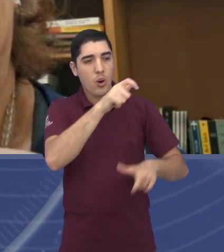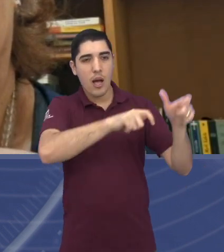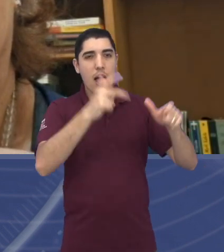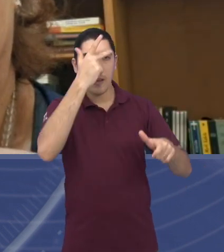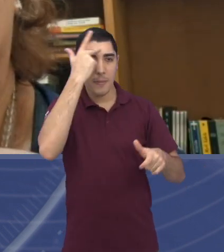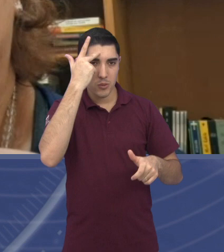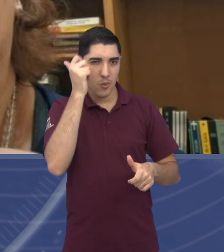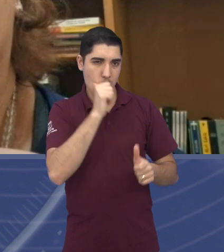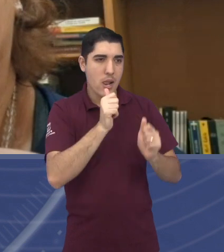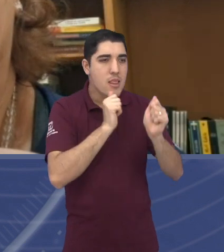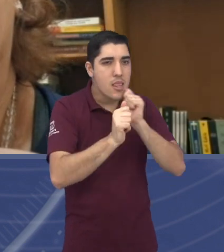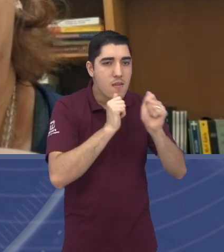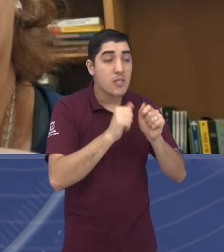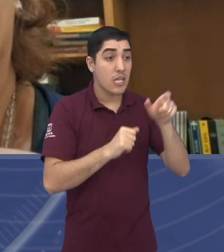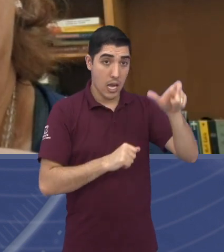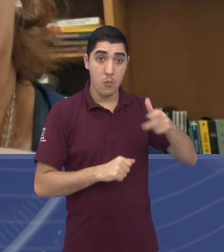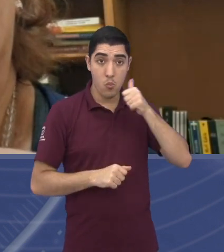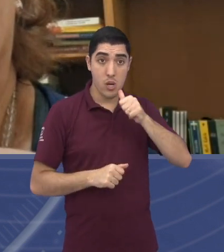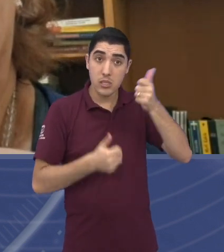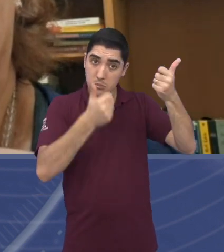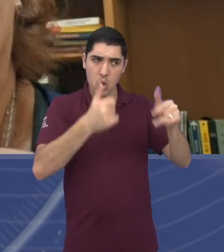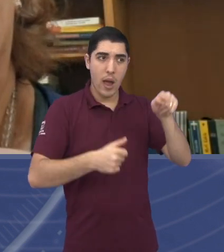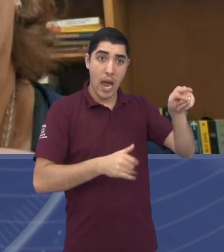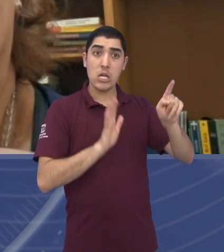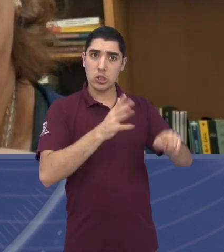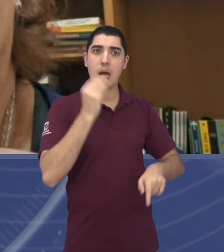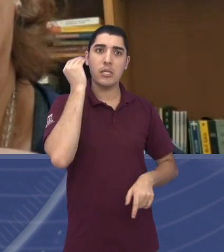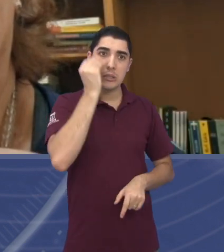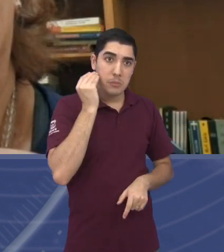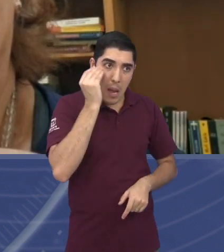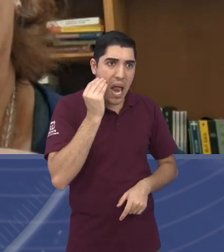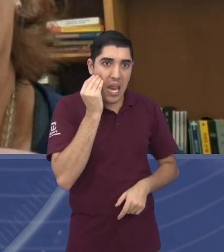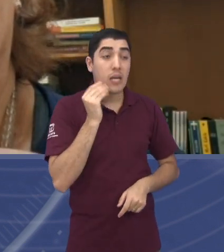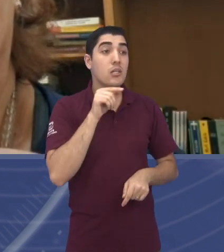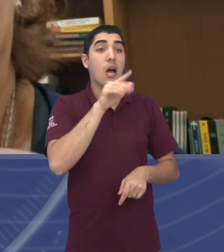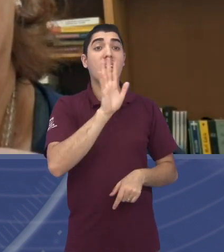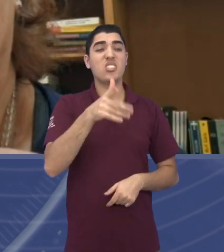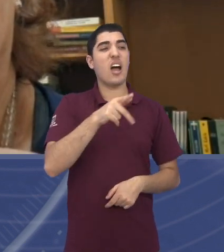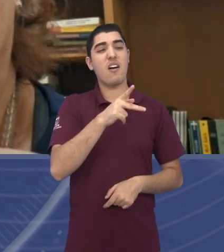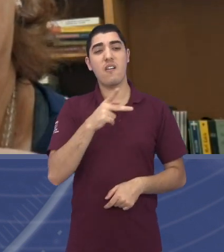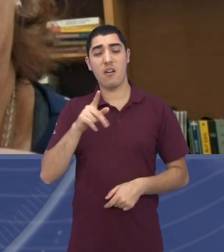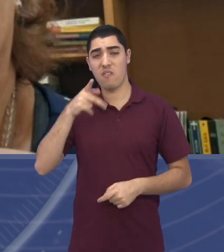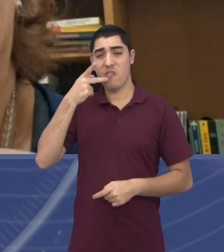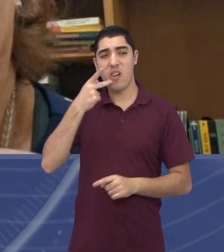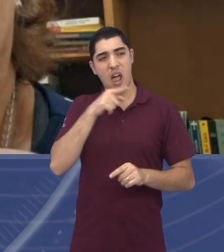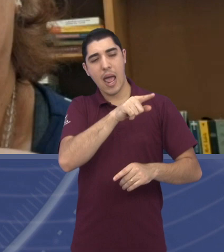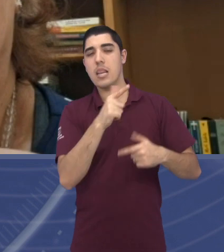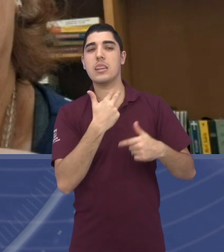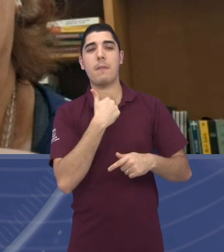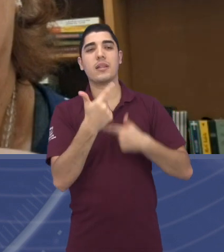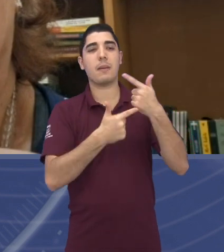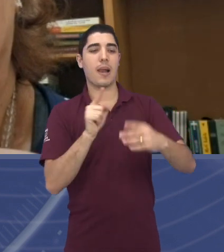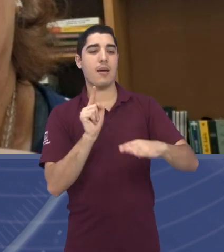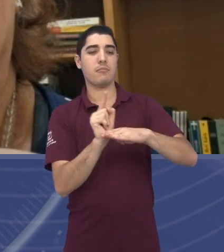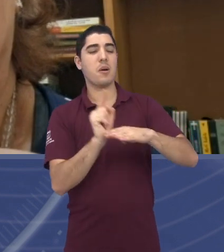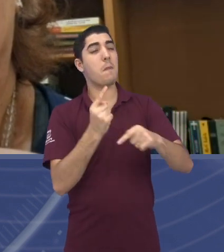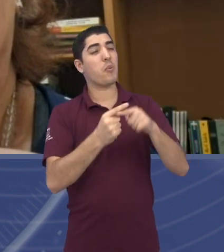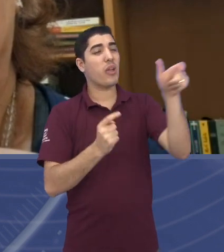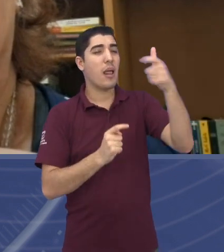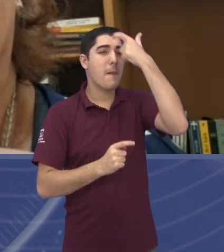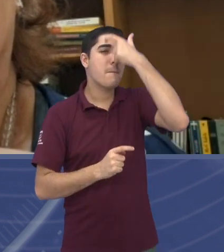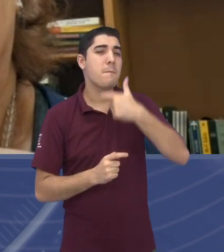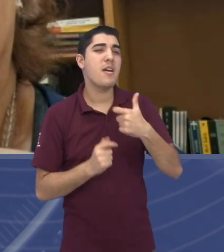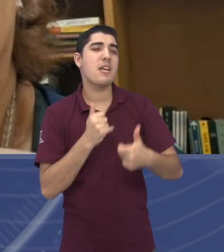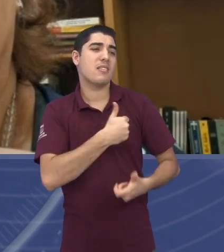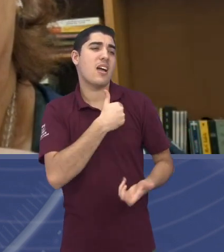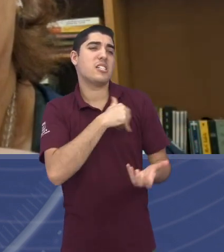das entrevistadas comentou que mesmo com a experiência dela, ela já teve um emprego negado como recepcionista pela aparência